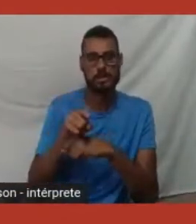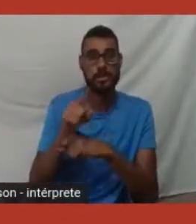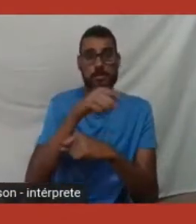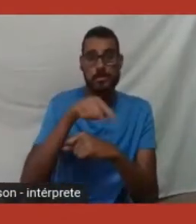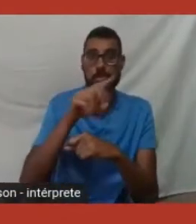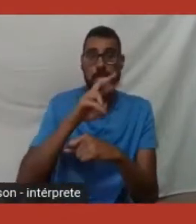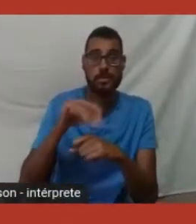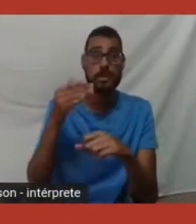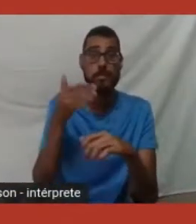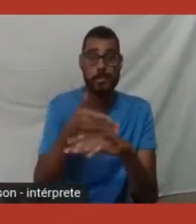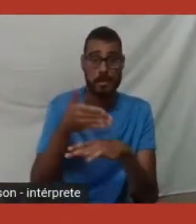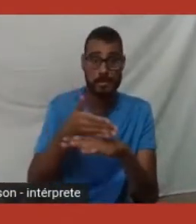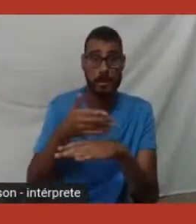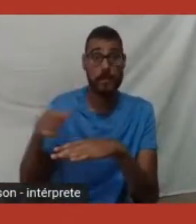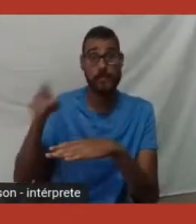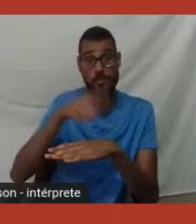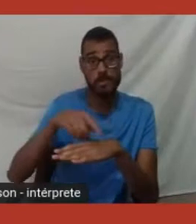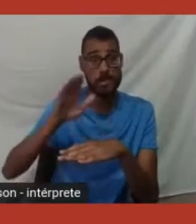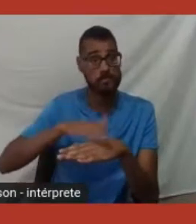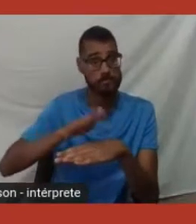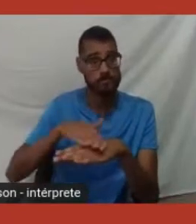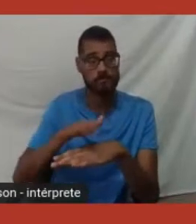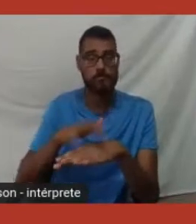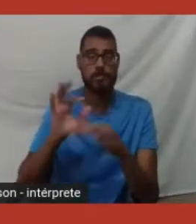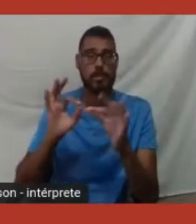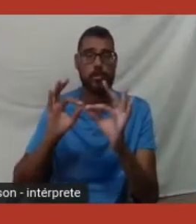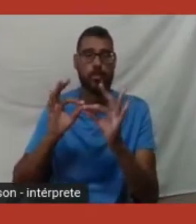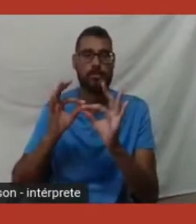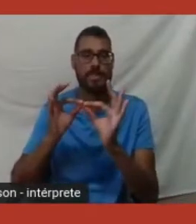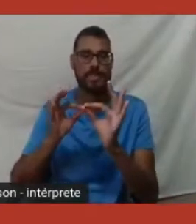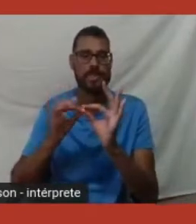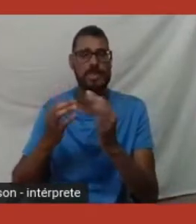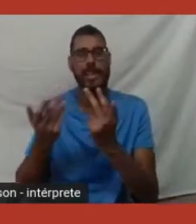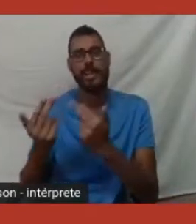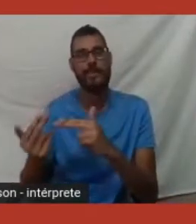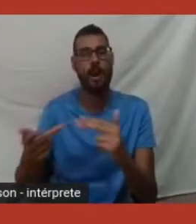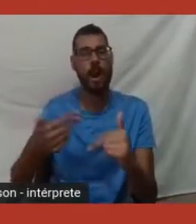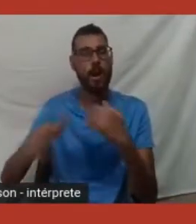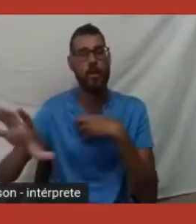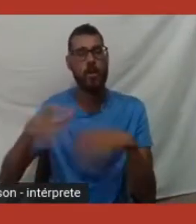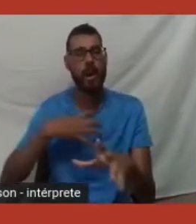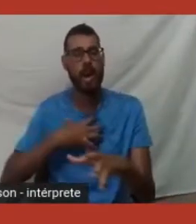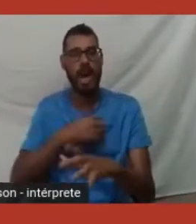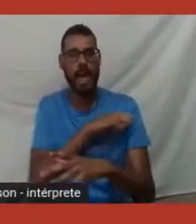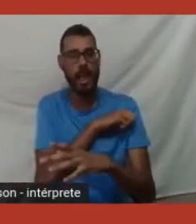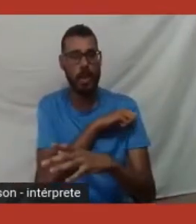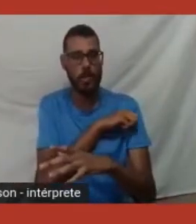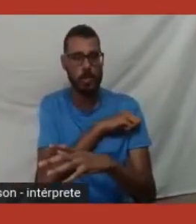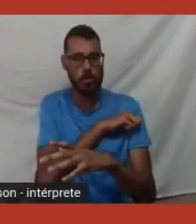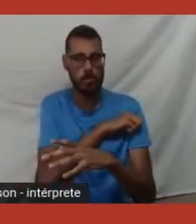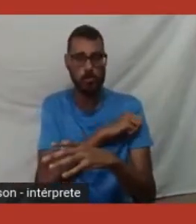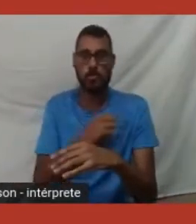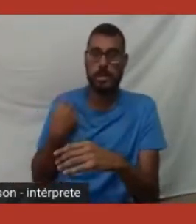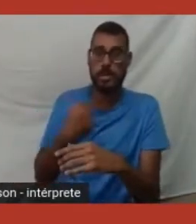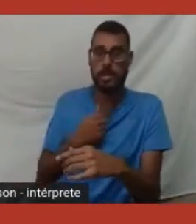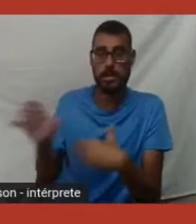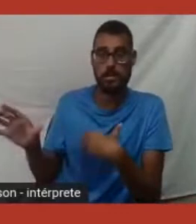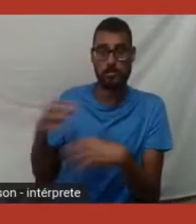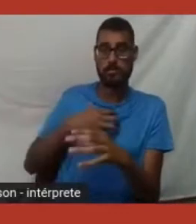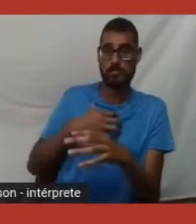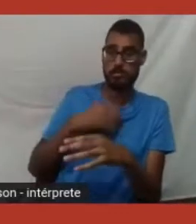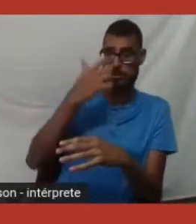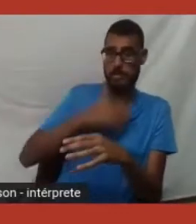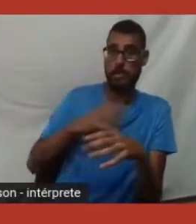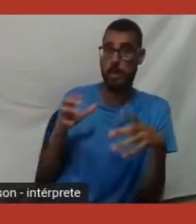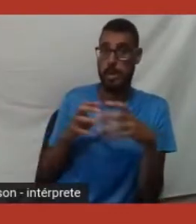participar e fazer a oficina, tá? Como se vocês fossem os alunos, não é? E nós aqui fôssemos, vamos dizer assim, uma equipe